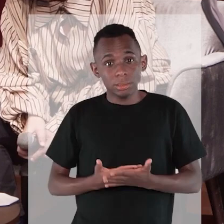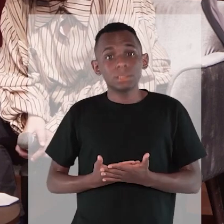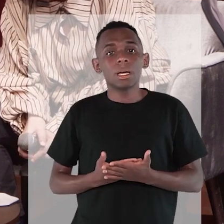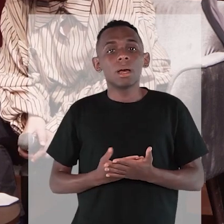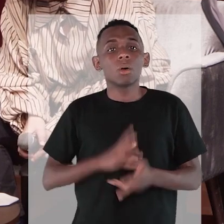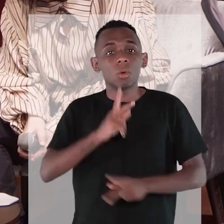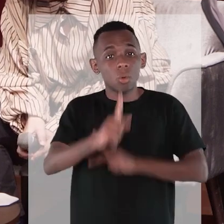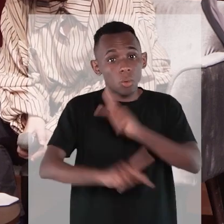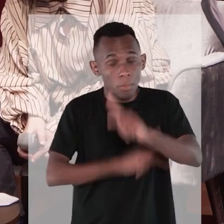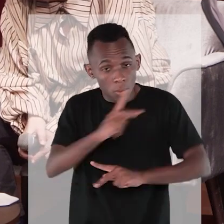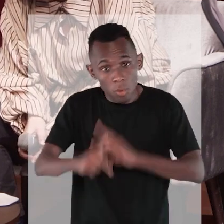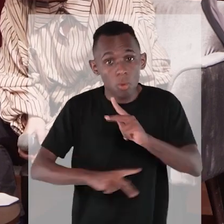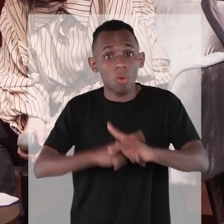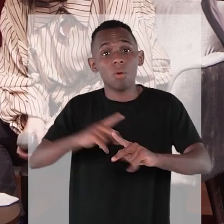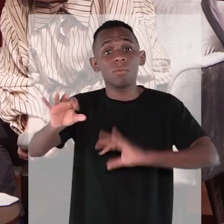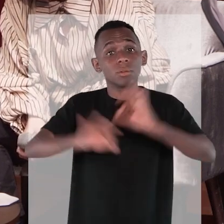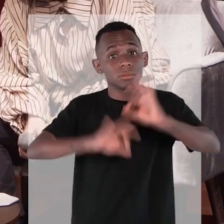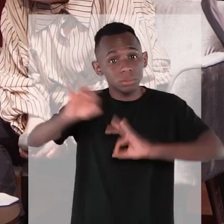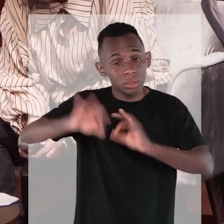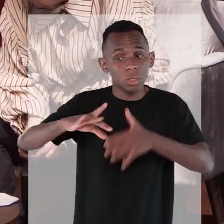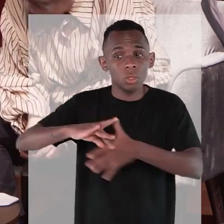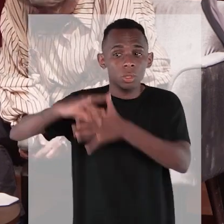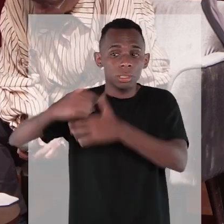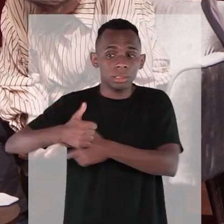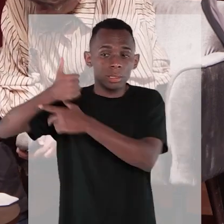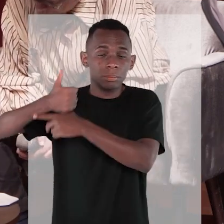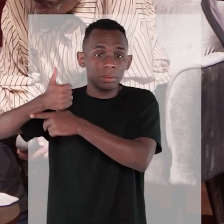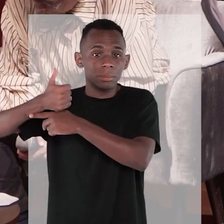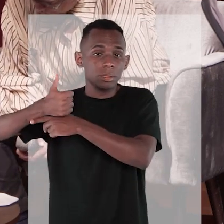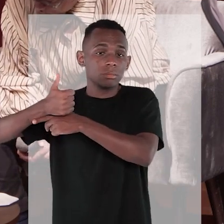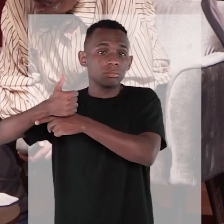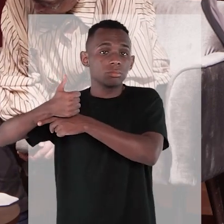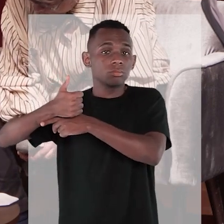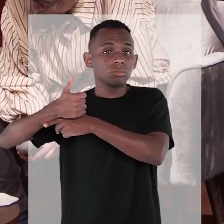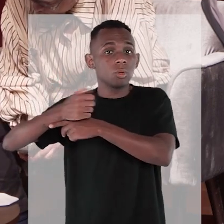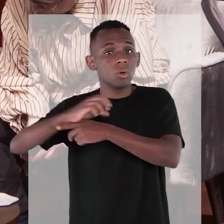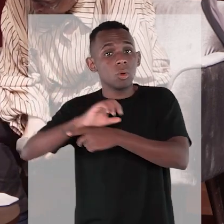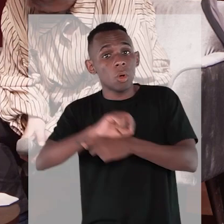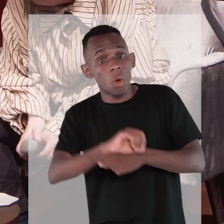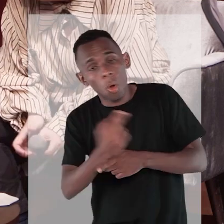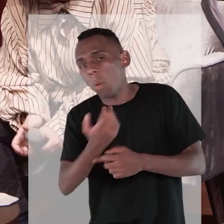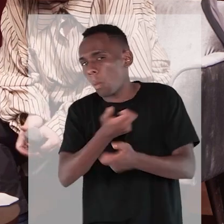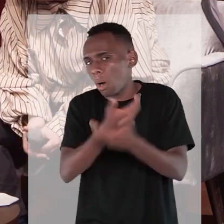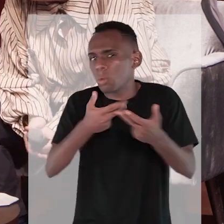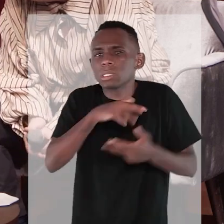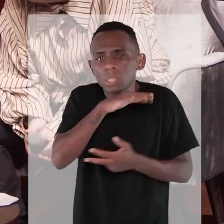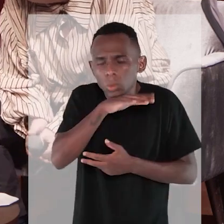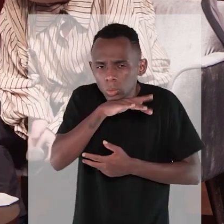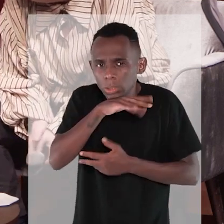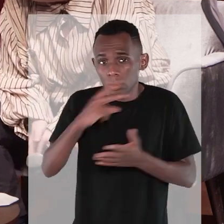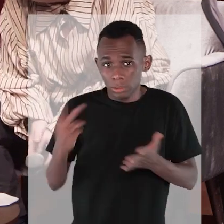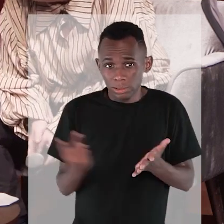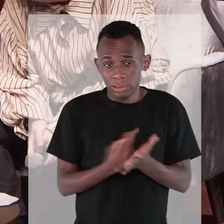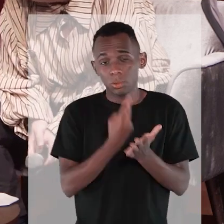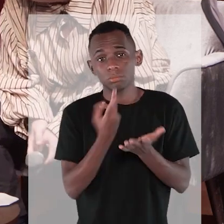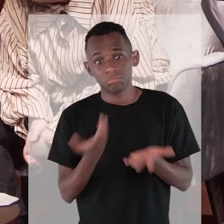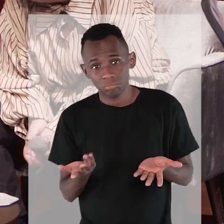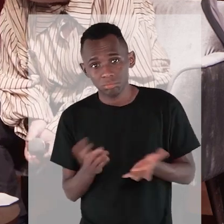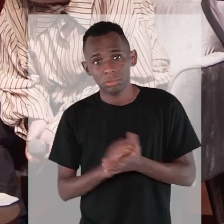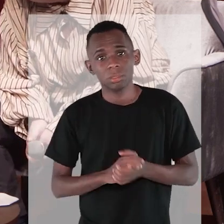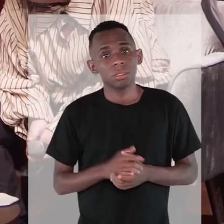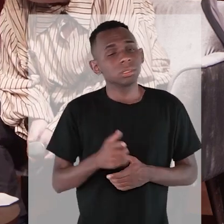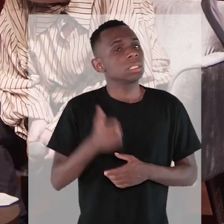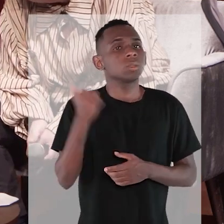massa que se é mobilizada pelo líder carismático, ou por um princípio negativo que seja, né, você